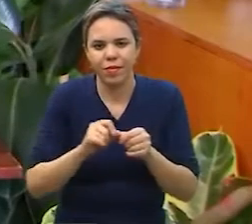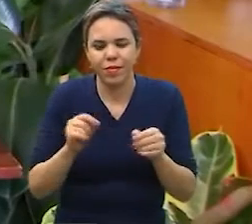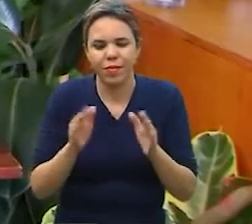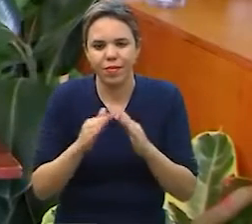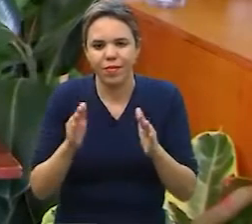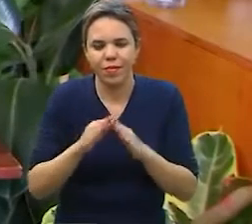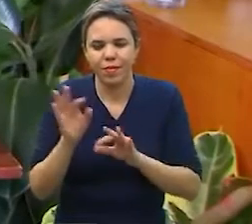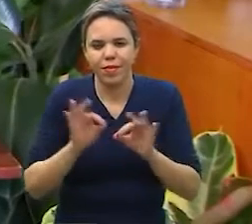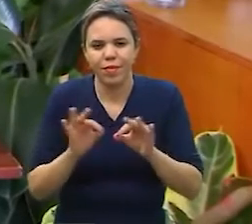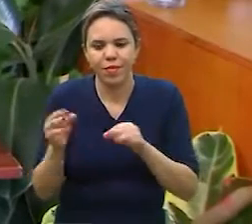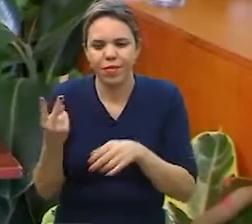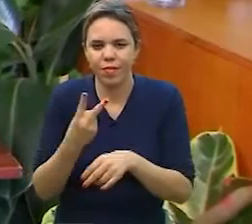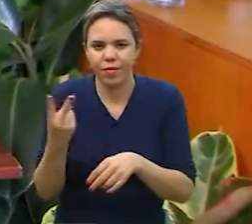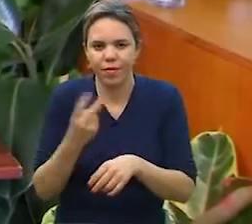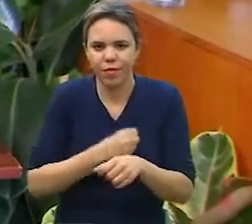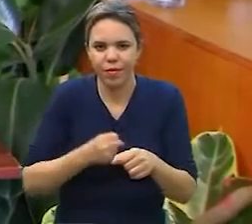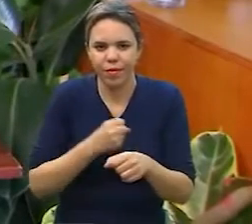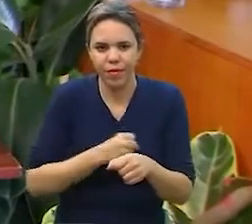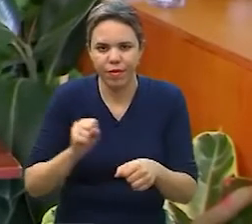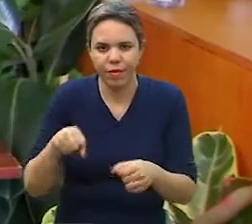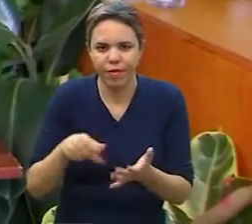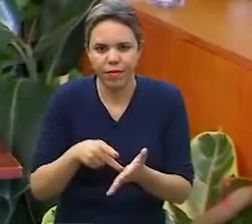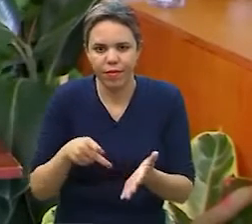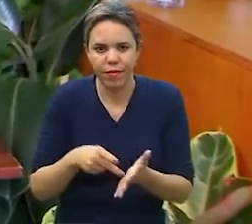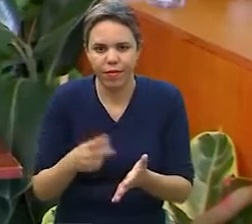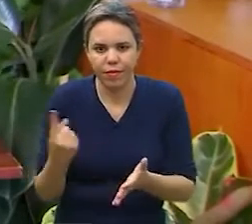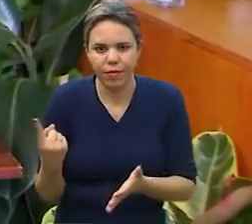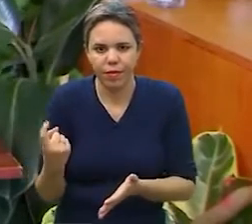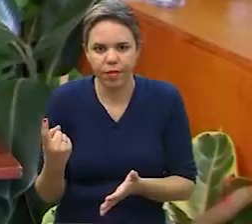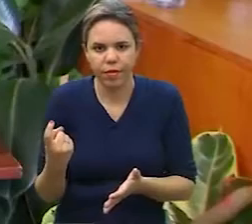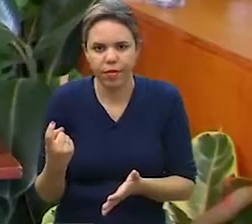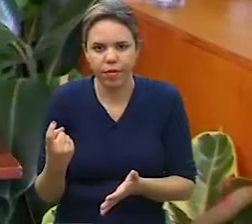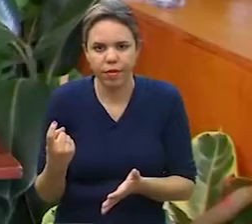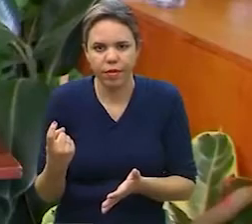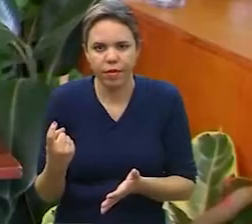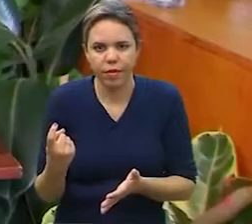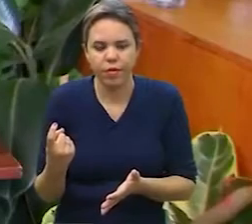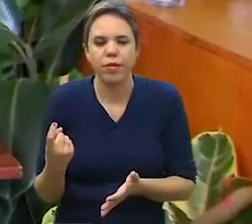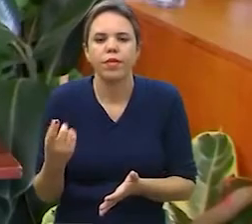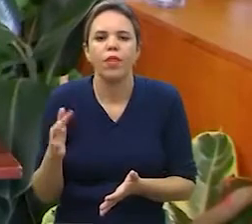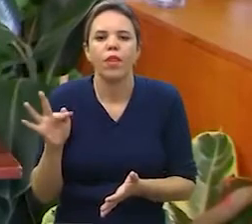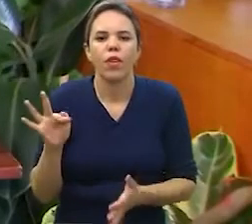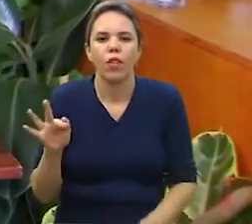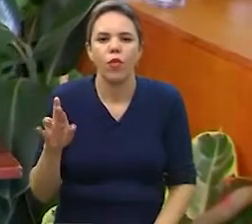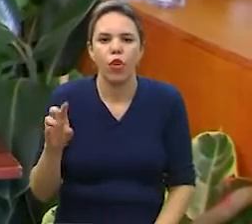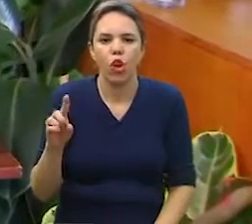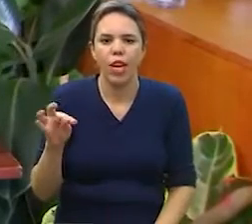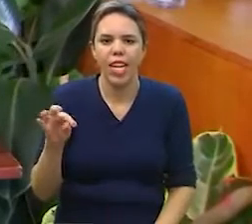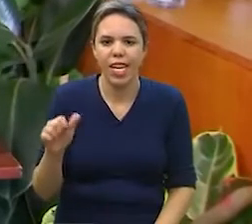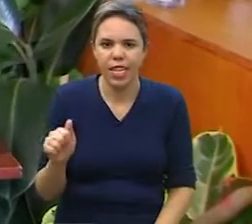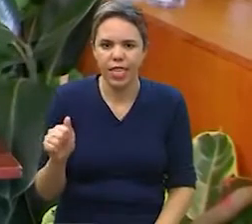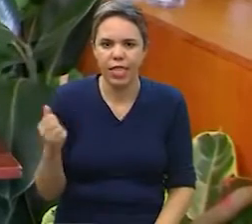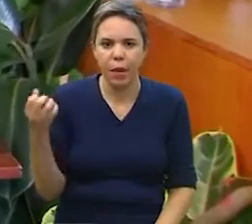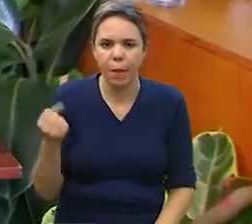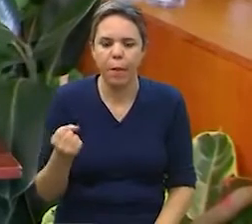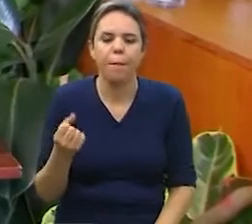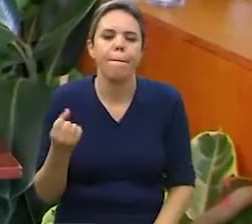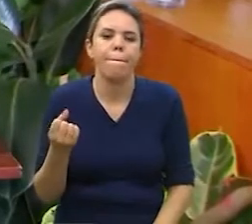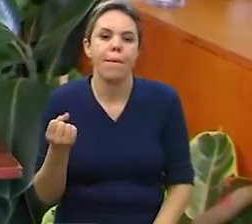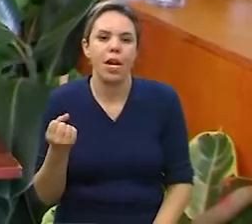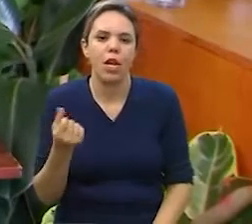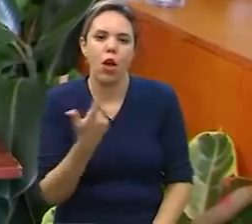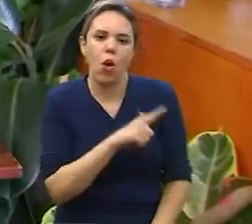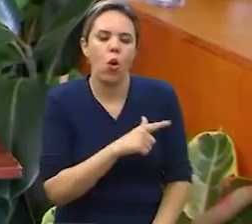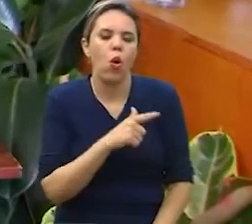de casa para fazer essas duas receitas, sim, né? Uma, floresta branca. E a outra, bombom.